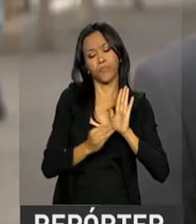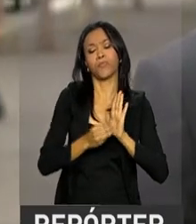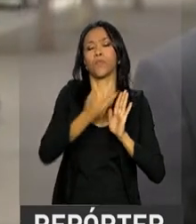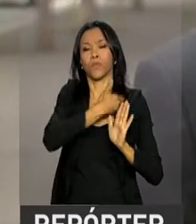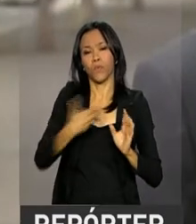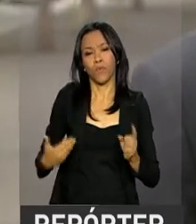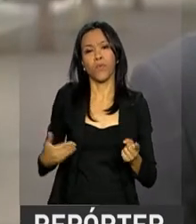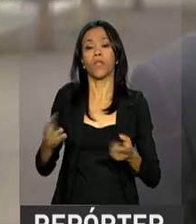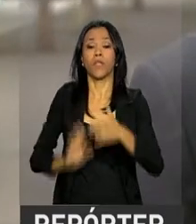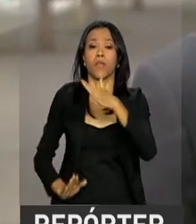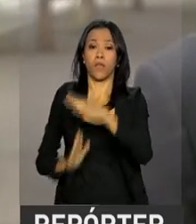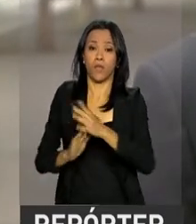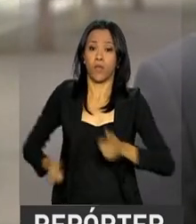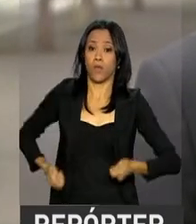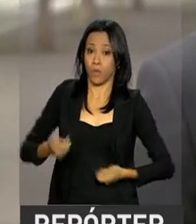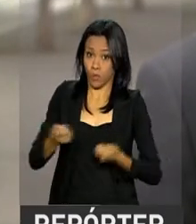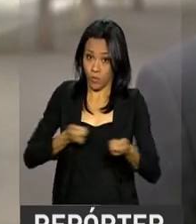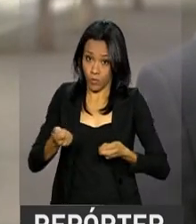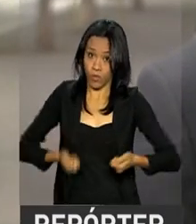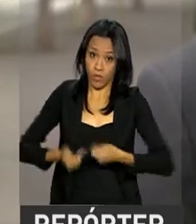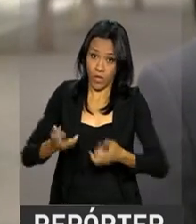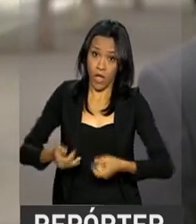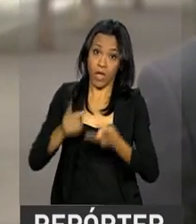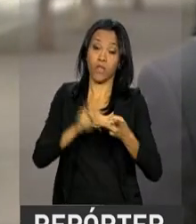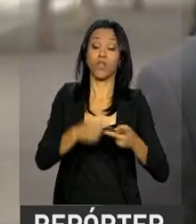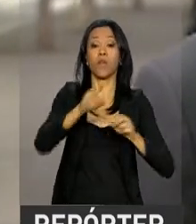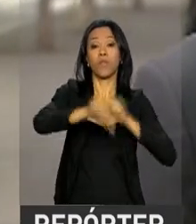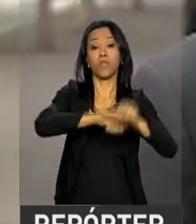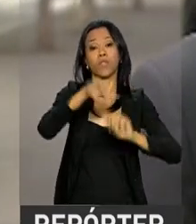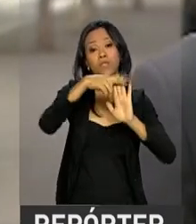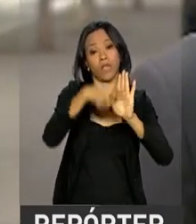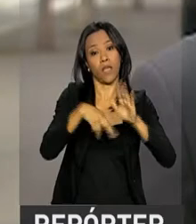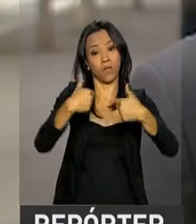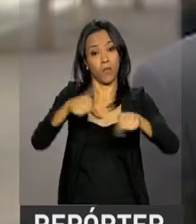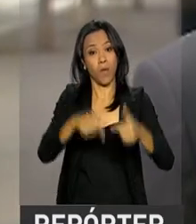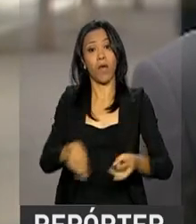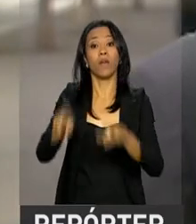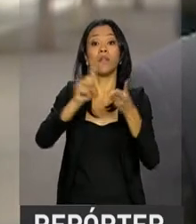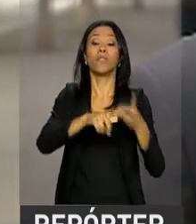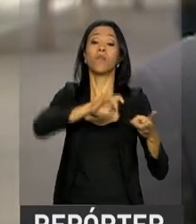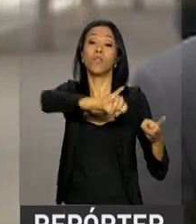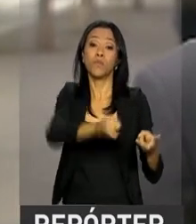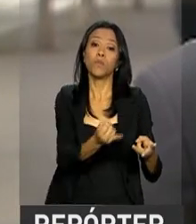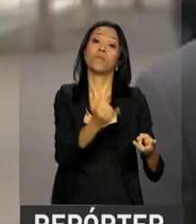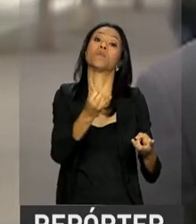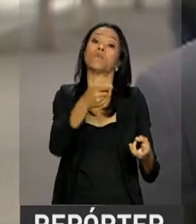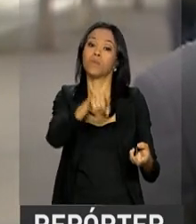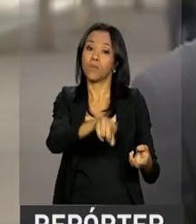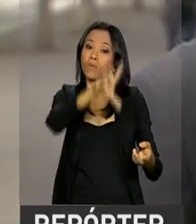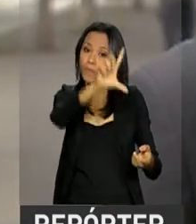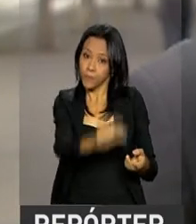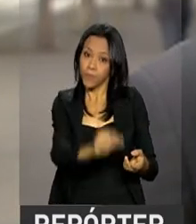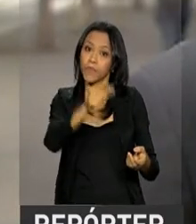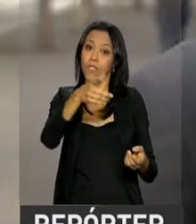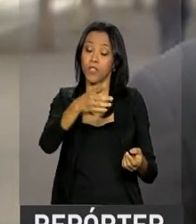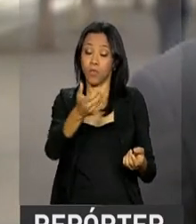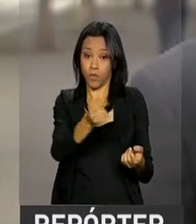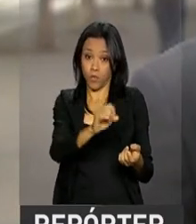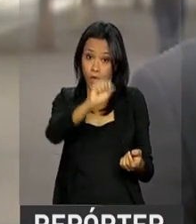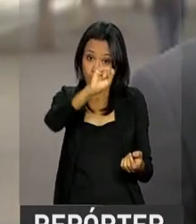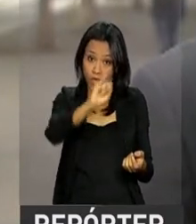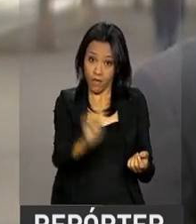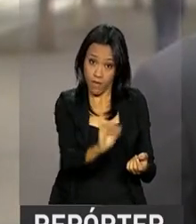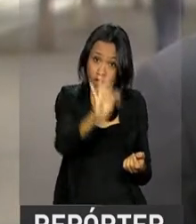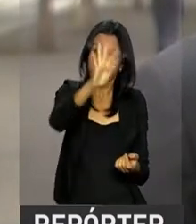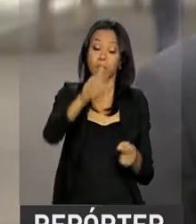o controle dos gastos públicos ea redução da taxa básica de juros que abriram caminho para a queda da inflação eo aumento da confiança